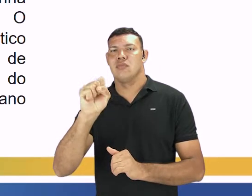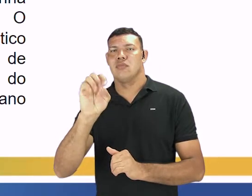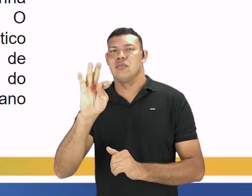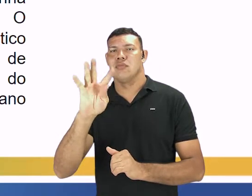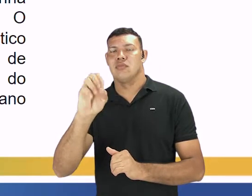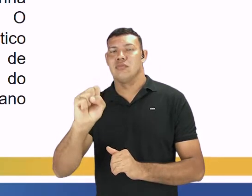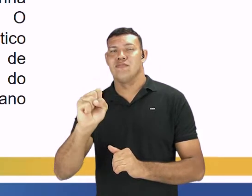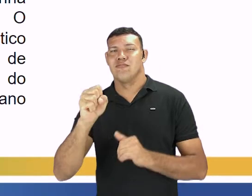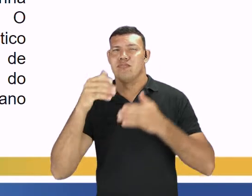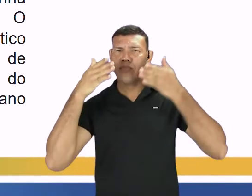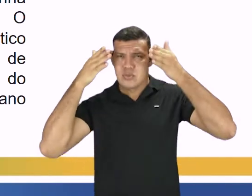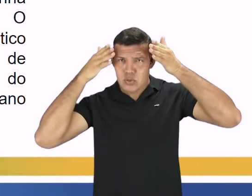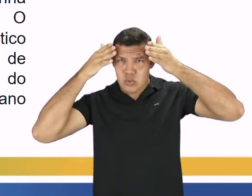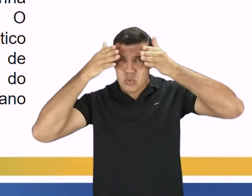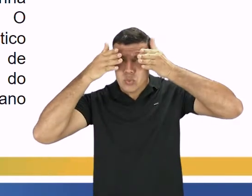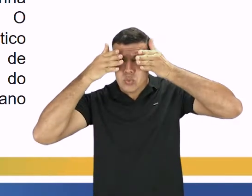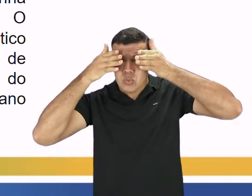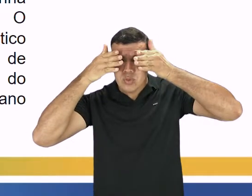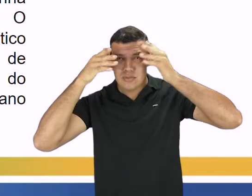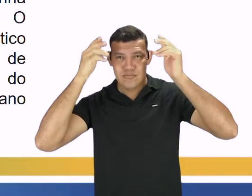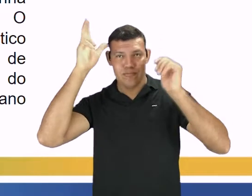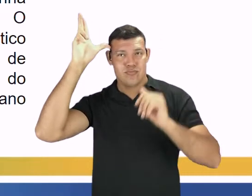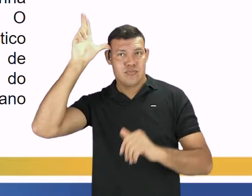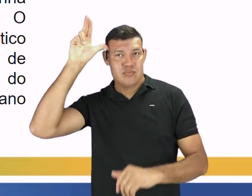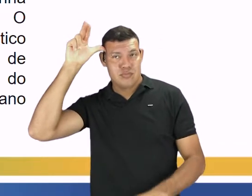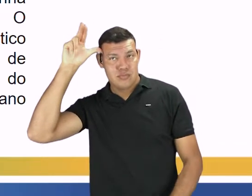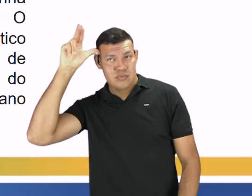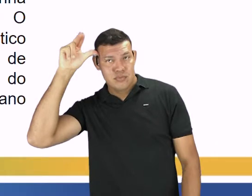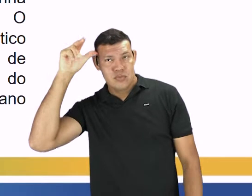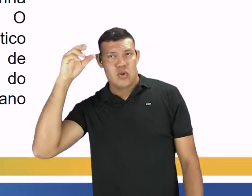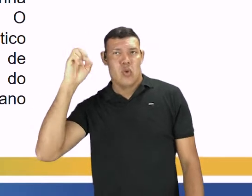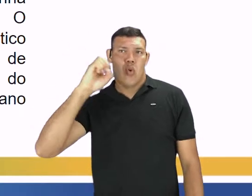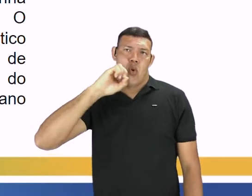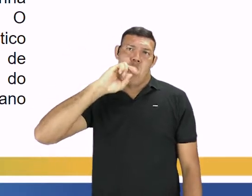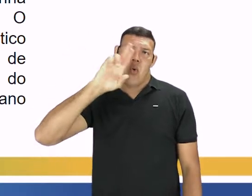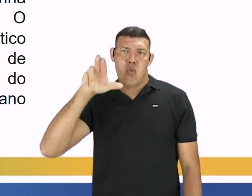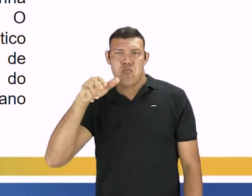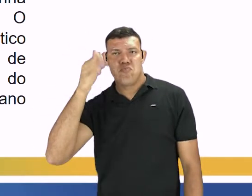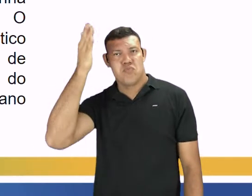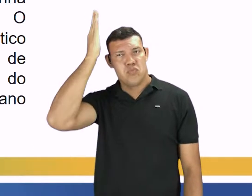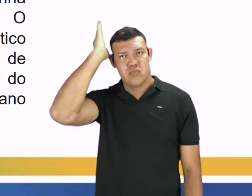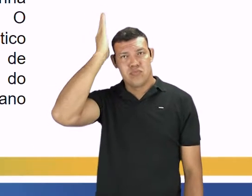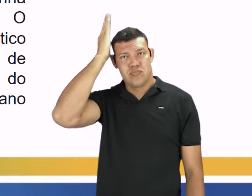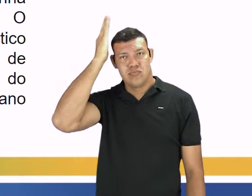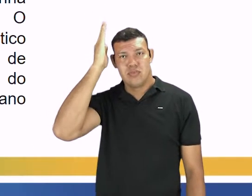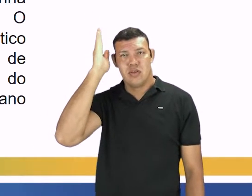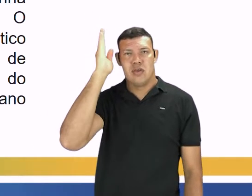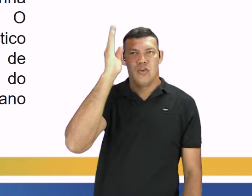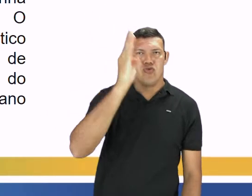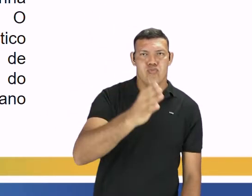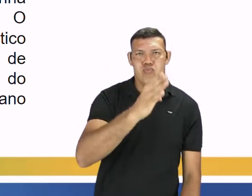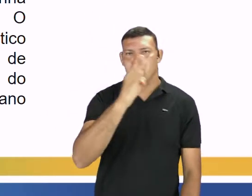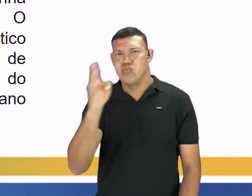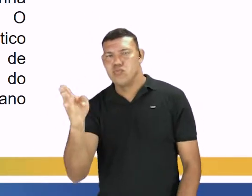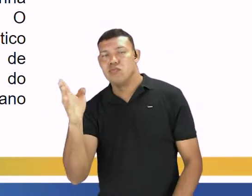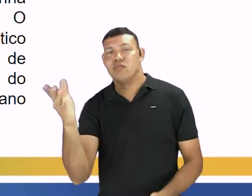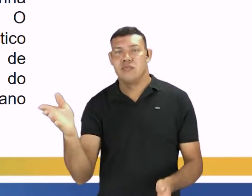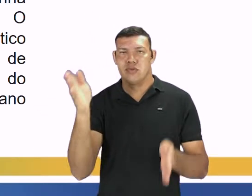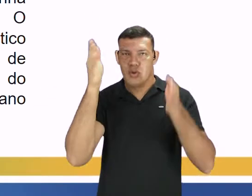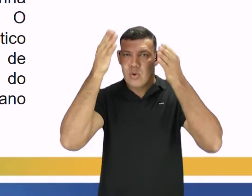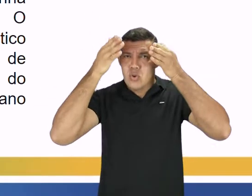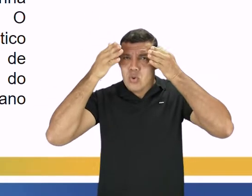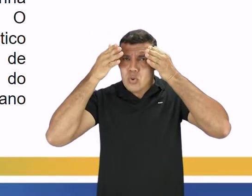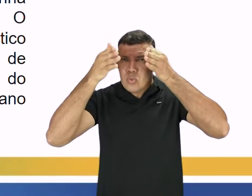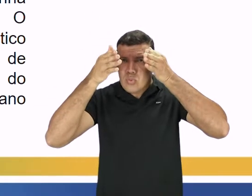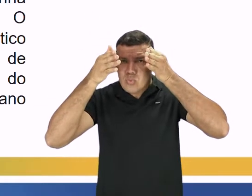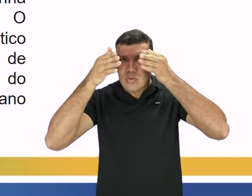couro que as pessoas colocam, né, num animal aí, principalmente no burro, para direcionar para onde ele vai. E aí essa expressão ficou conhecida